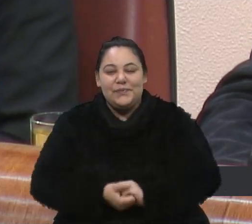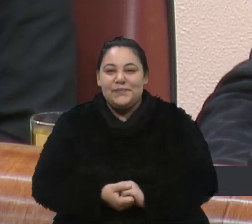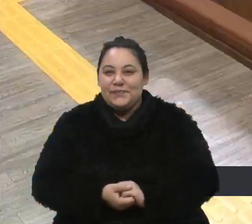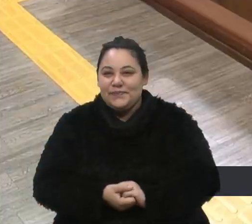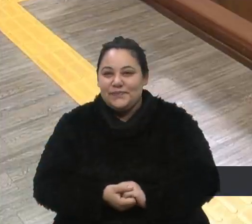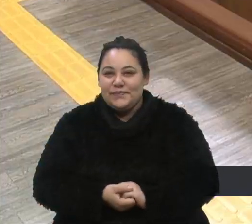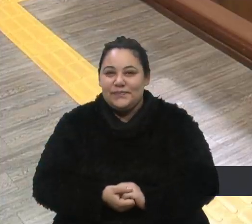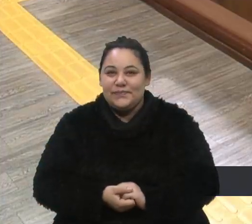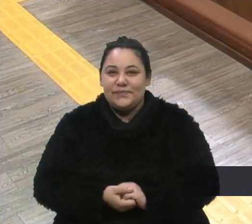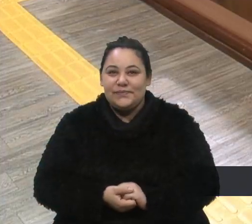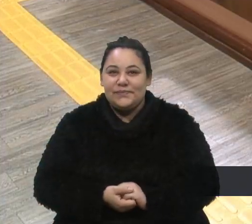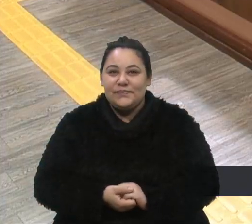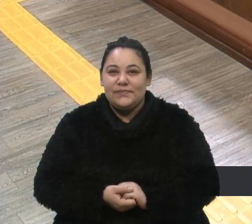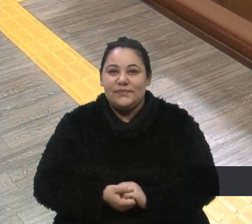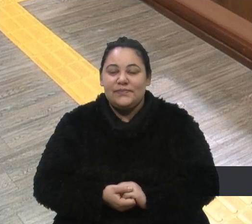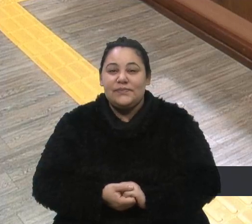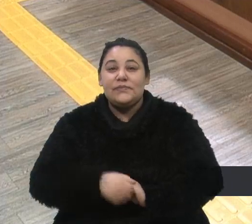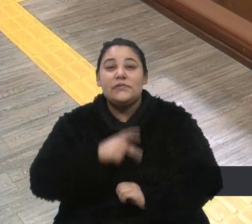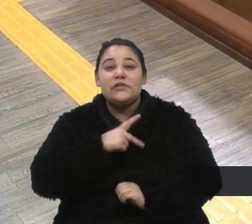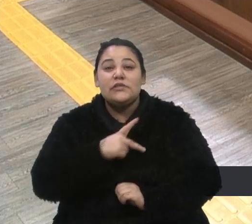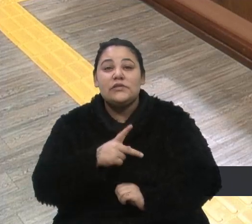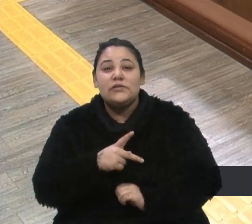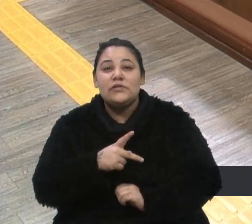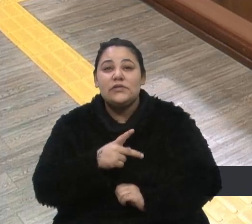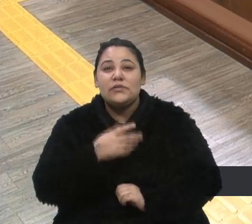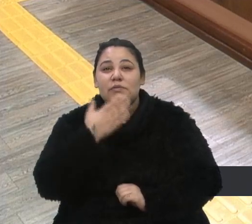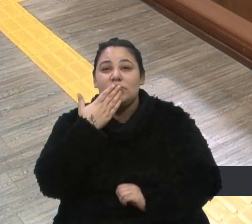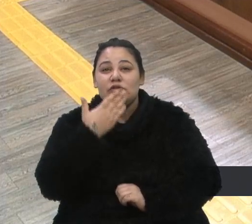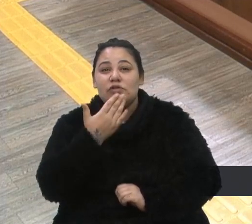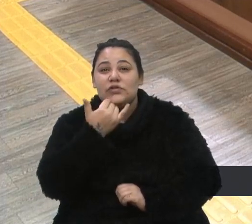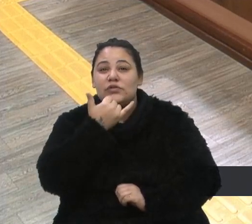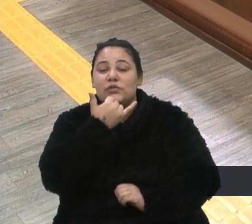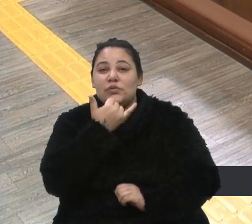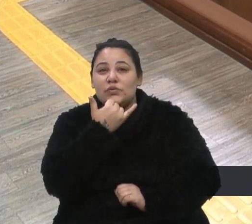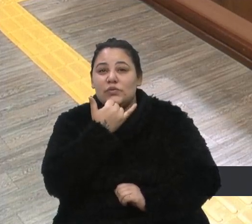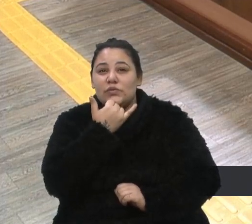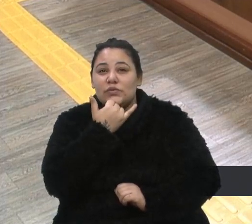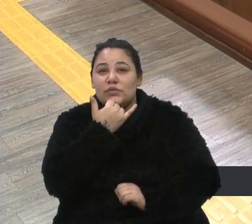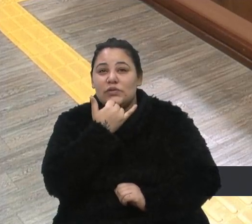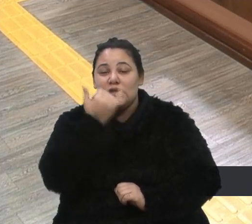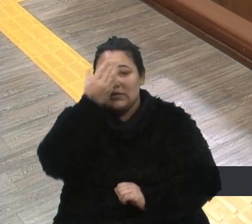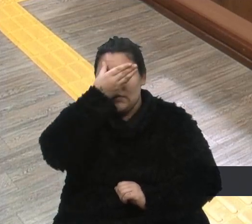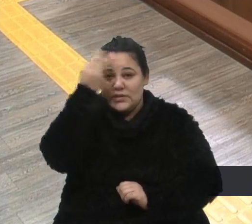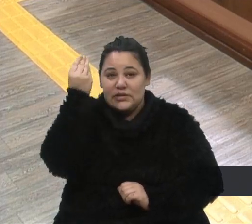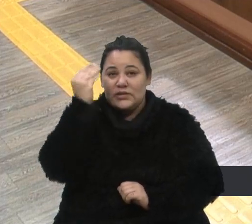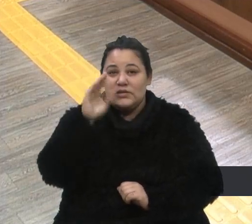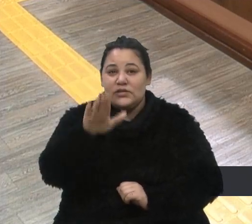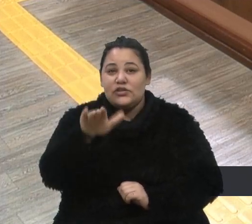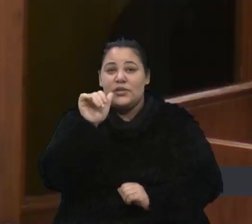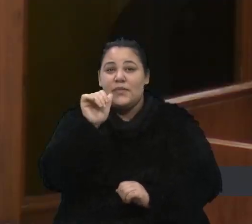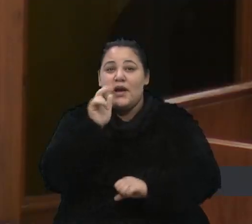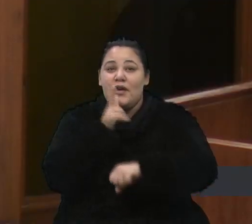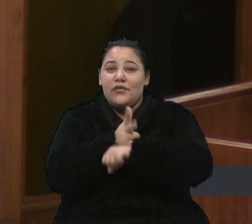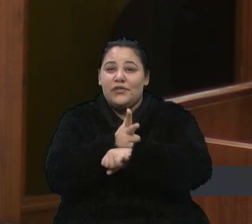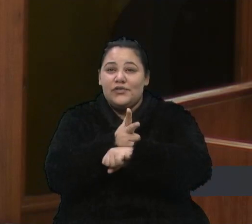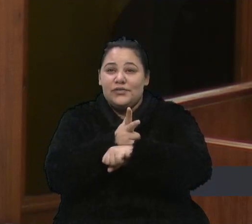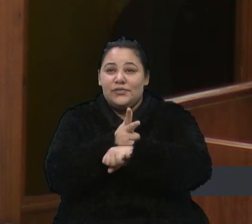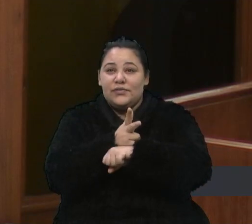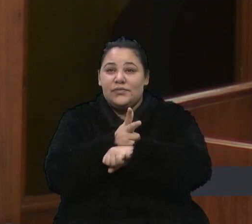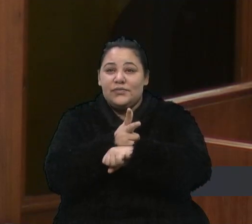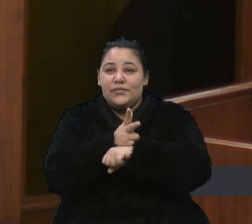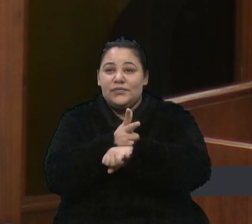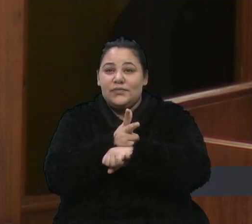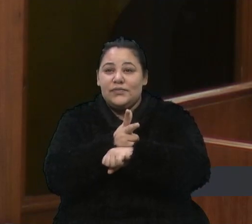Assim. Presidente. Pois não. Eu peço desculpa, eu esqueci de chamar o vídeo. Tem problema.